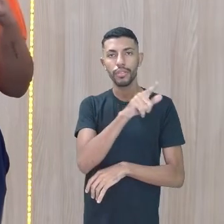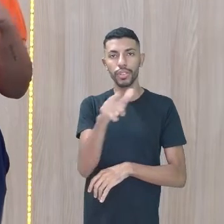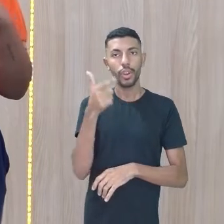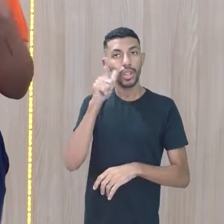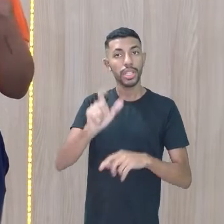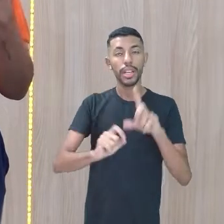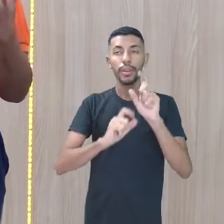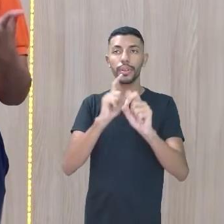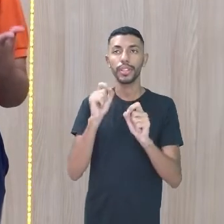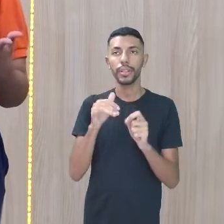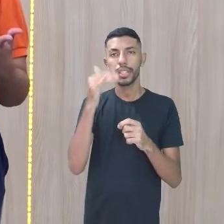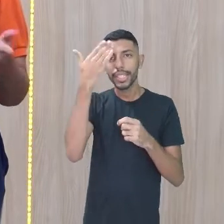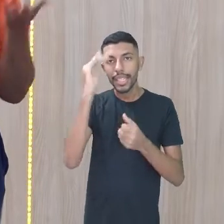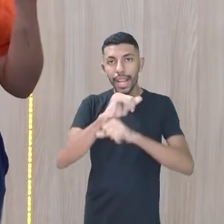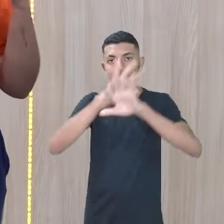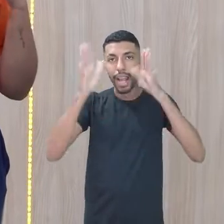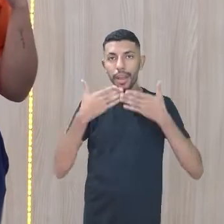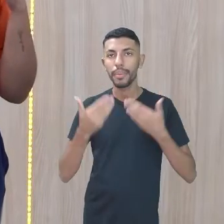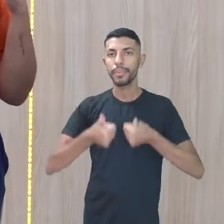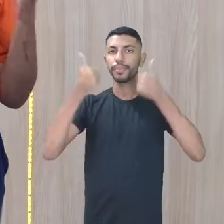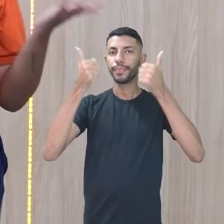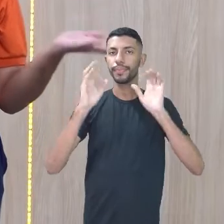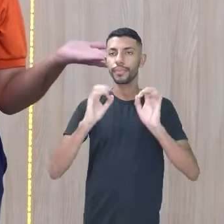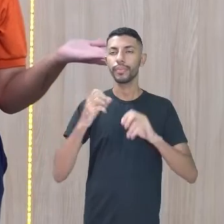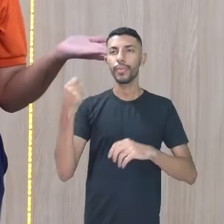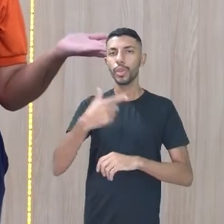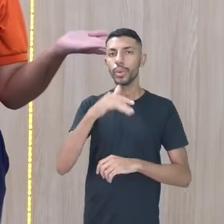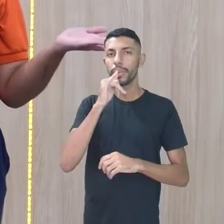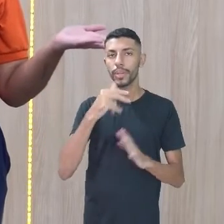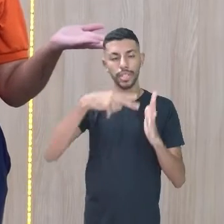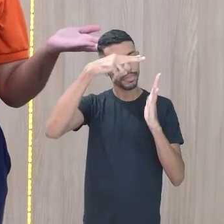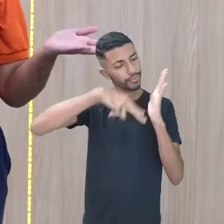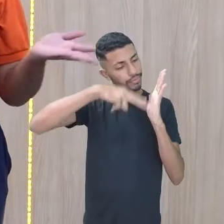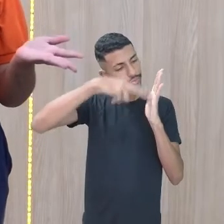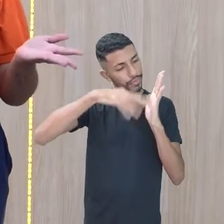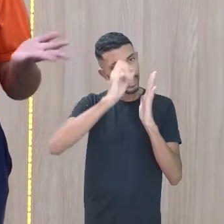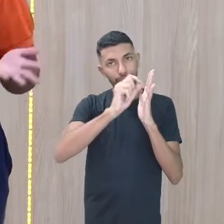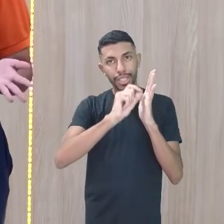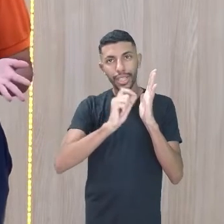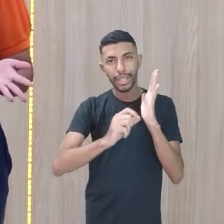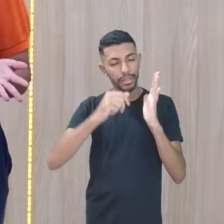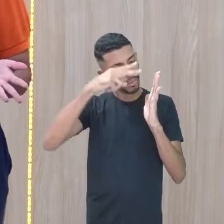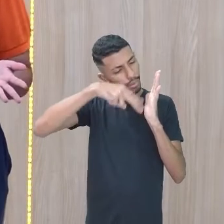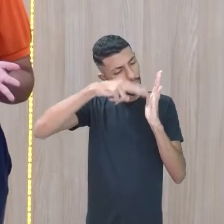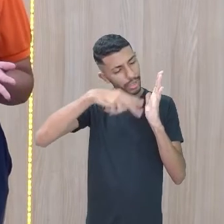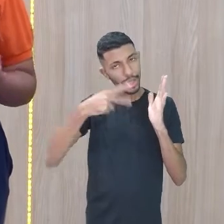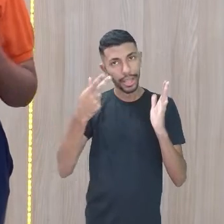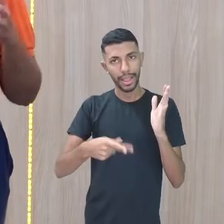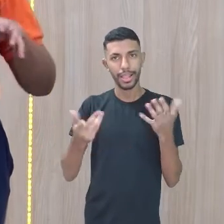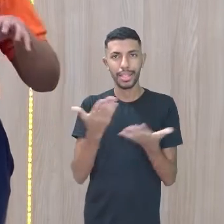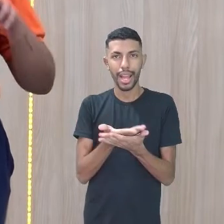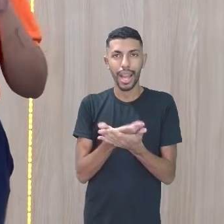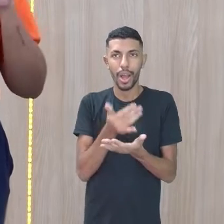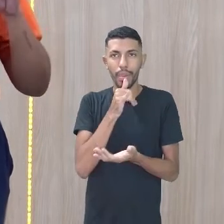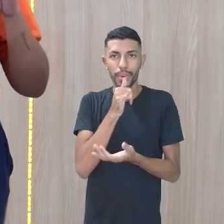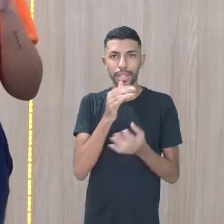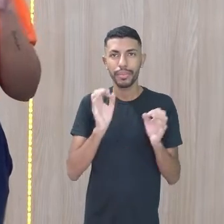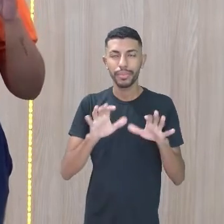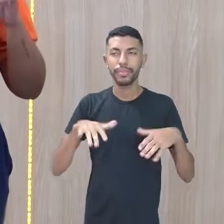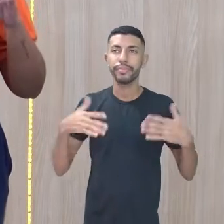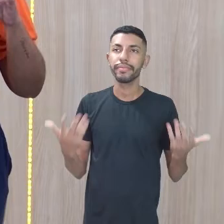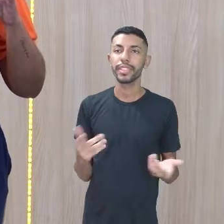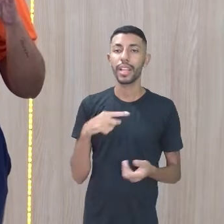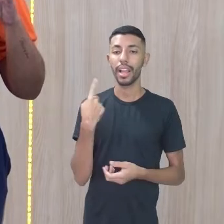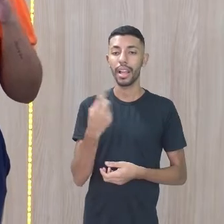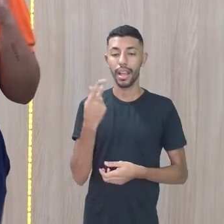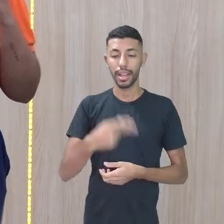conseguem, talvez, assimilar melhor do que se vocês estivessem lendo um texto escrito, por exemplo, dessa aula. Né? Então, aqui a gente